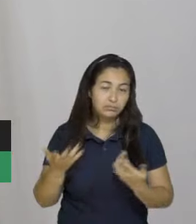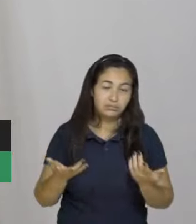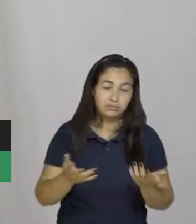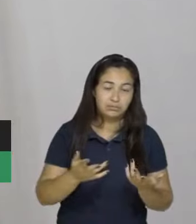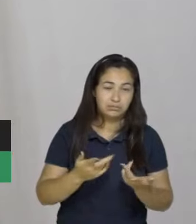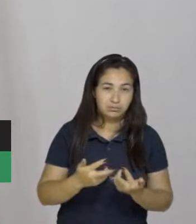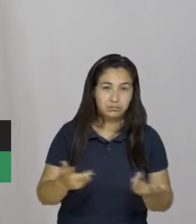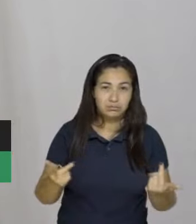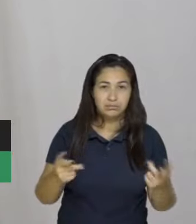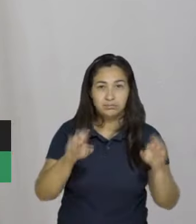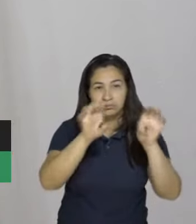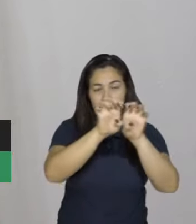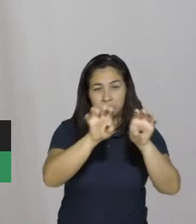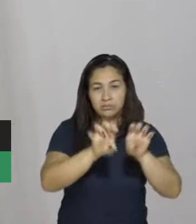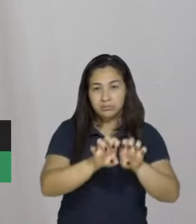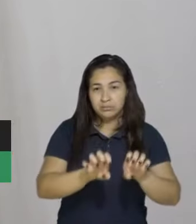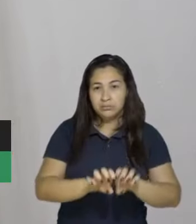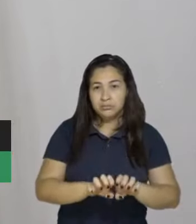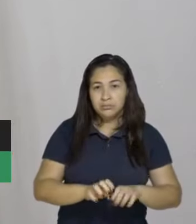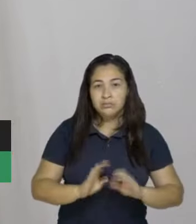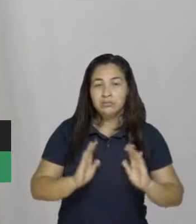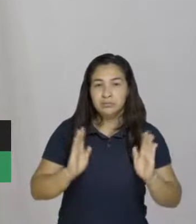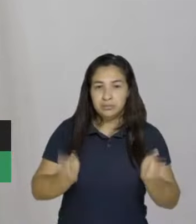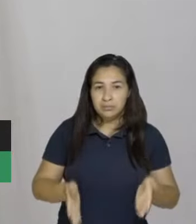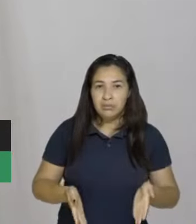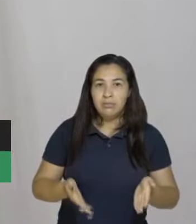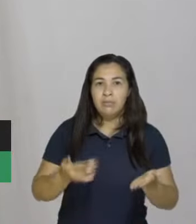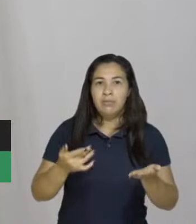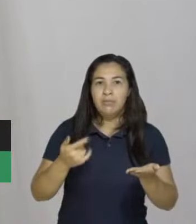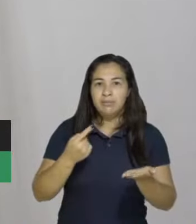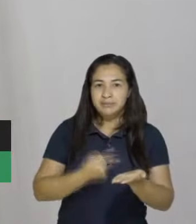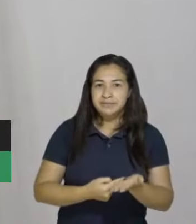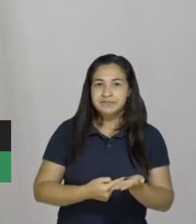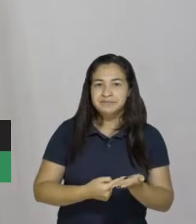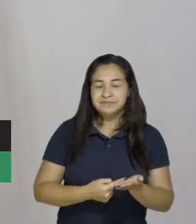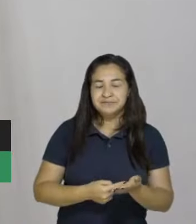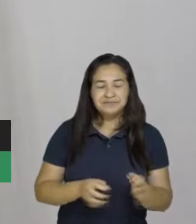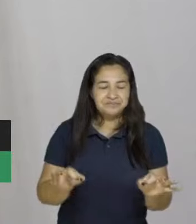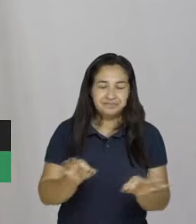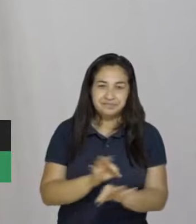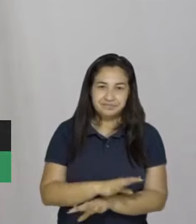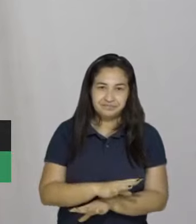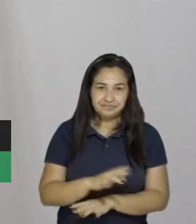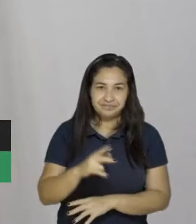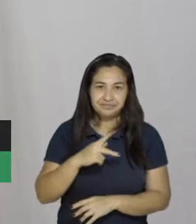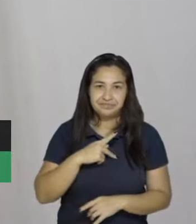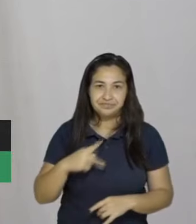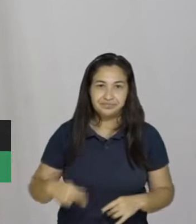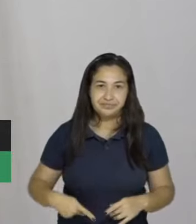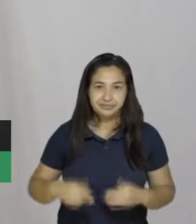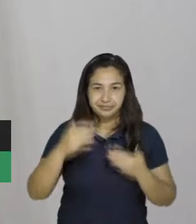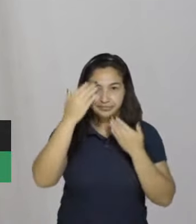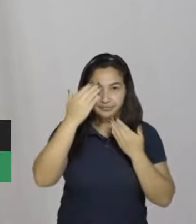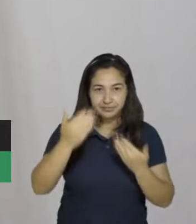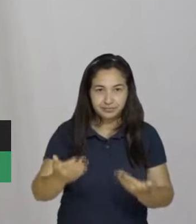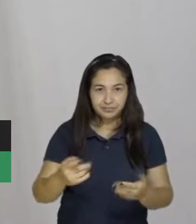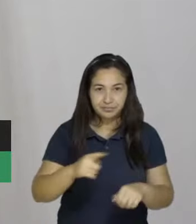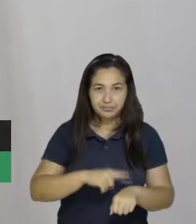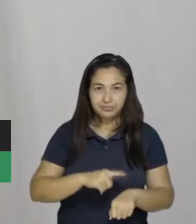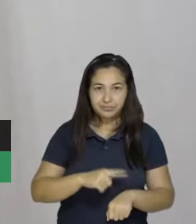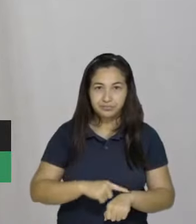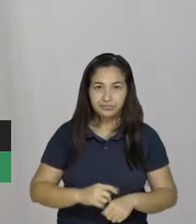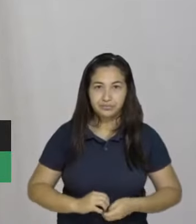e estruturais já bem instalados. Era isso, senhor presidente. Agradeço pelo espaço. Muito obrigado.